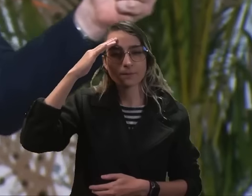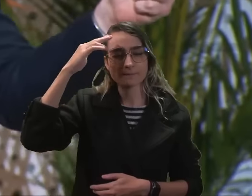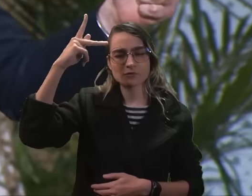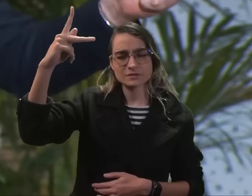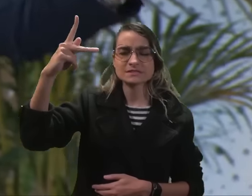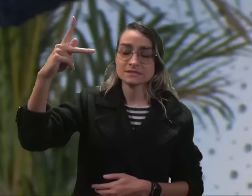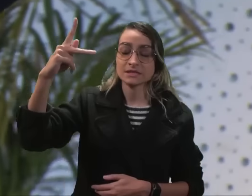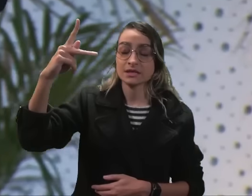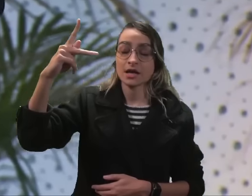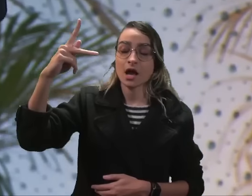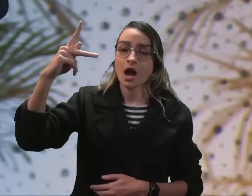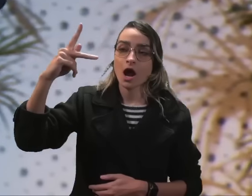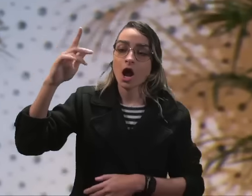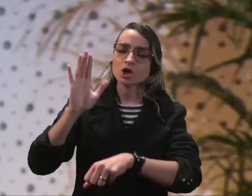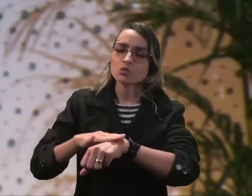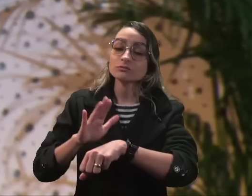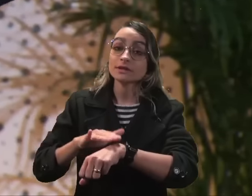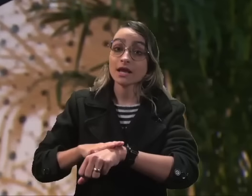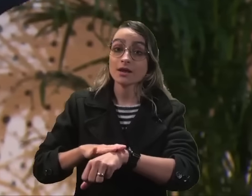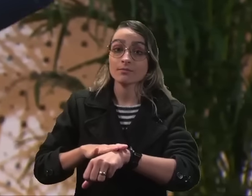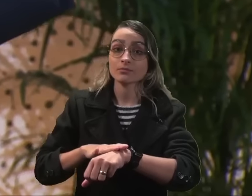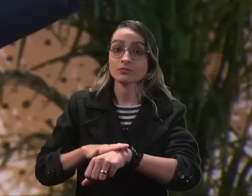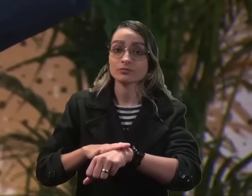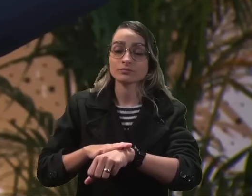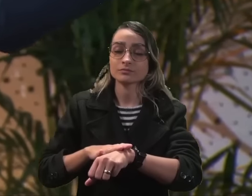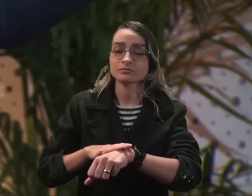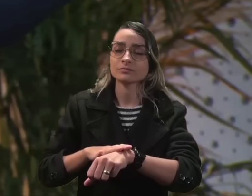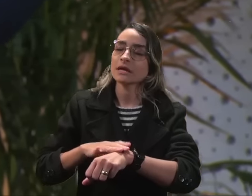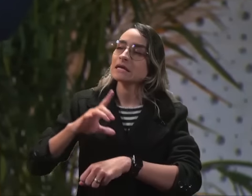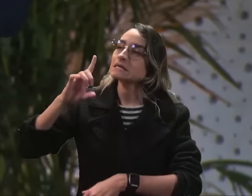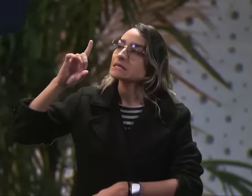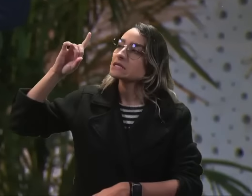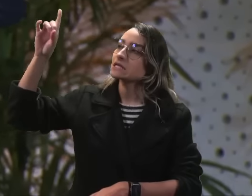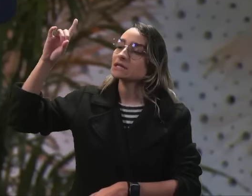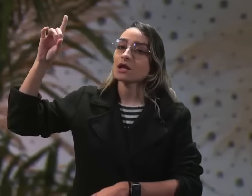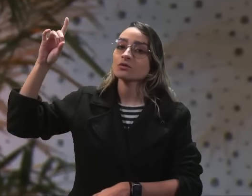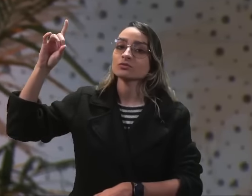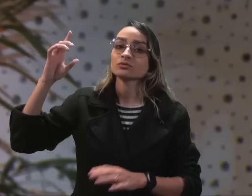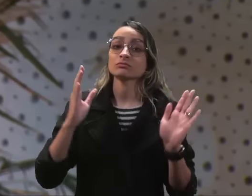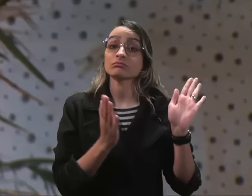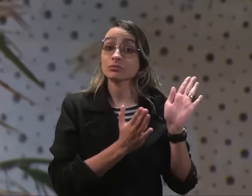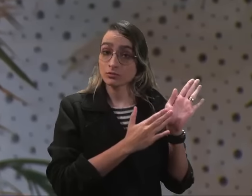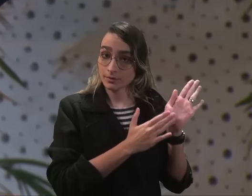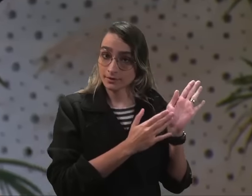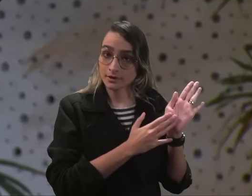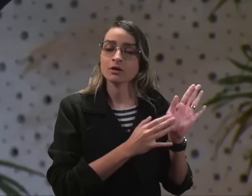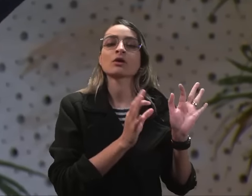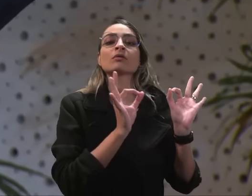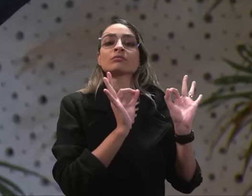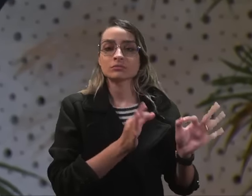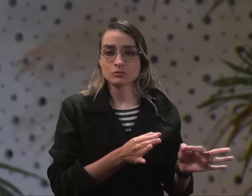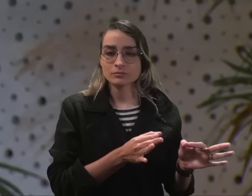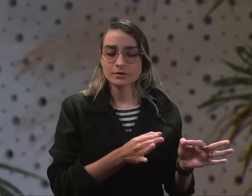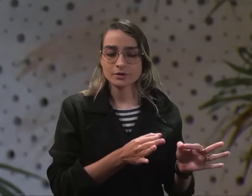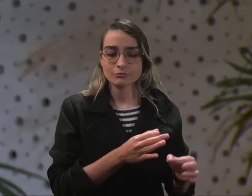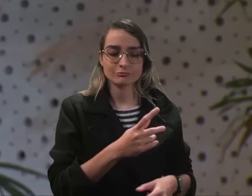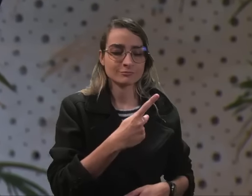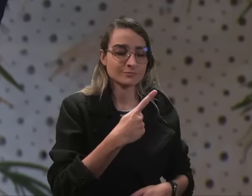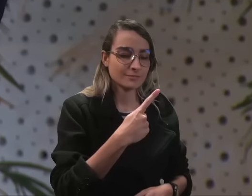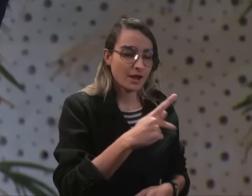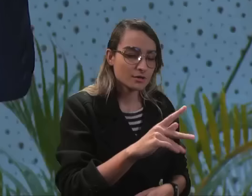onde Deus revelou a sua libertação e Deus também provará que Ele é o